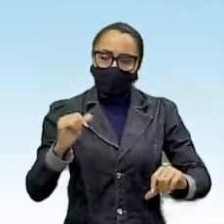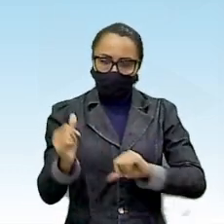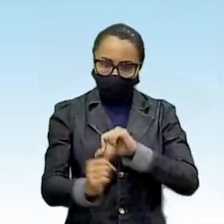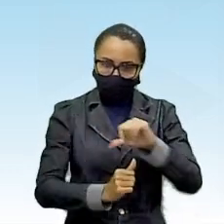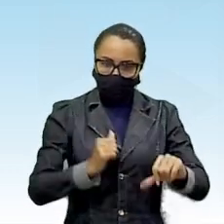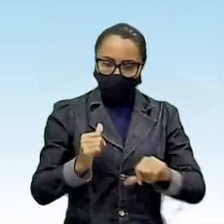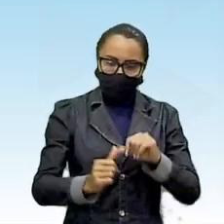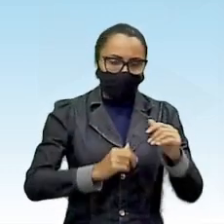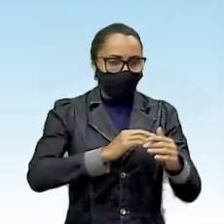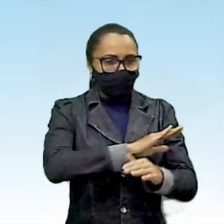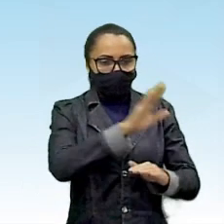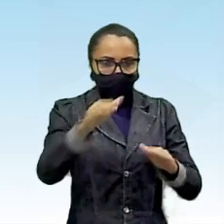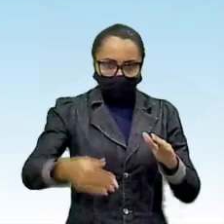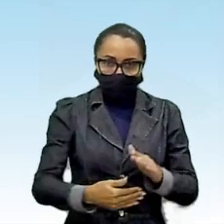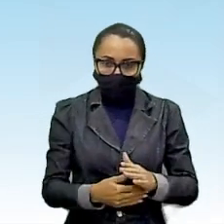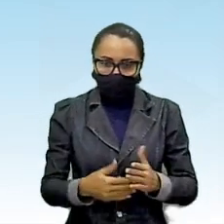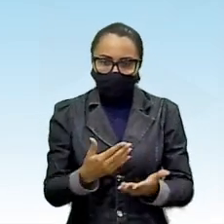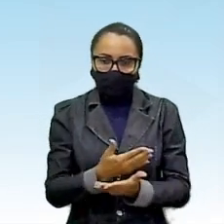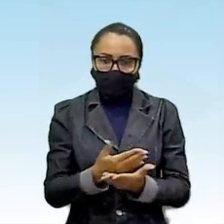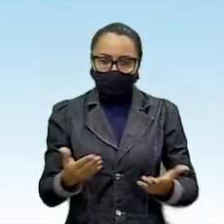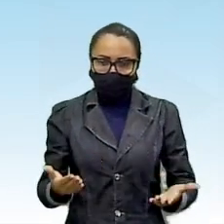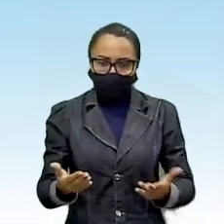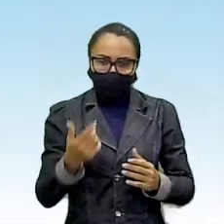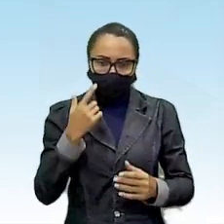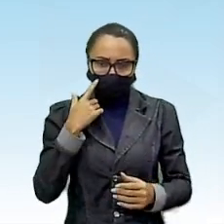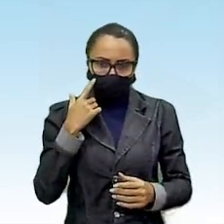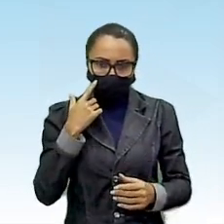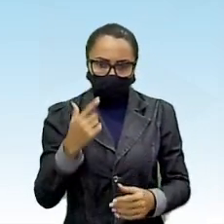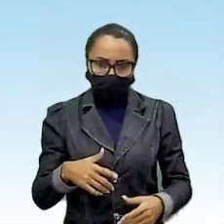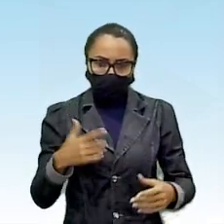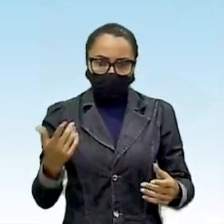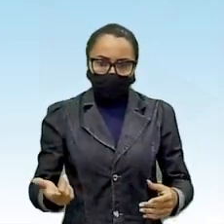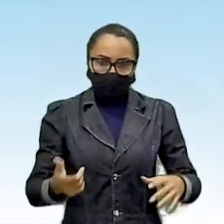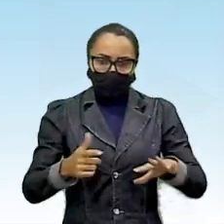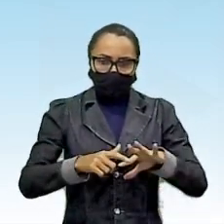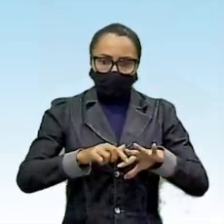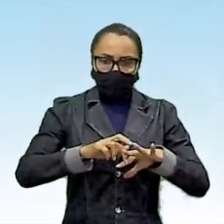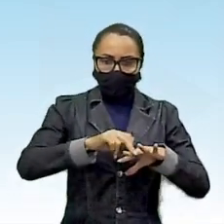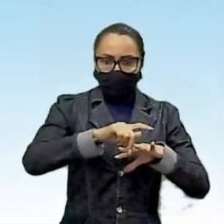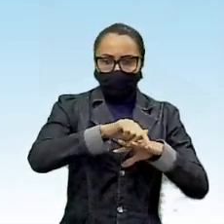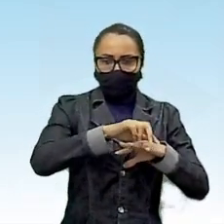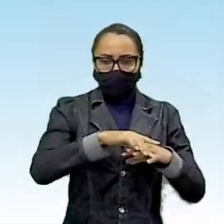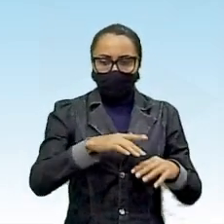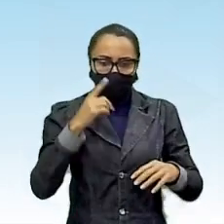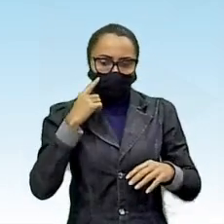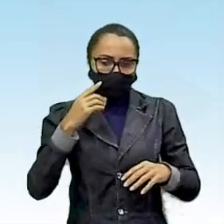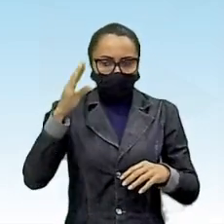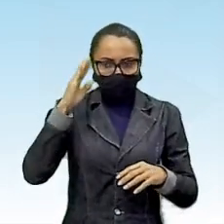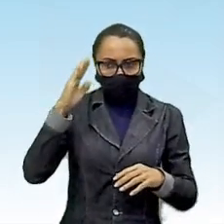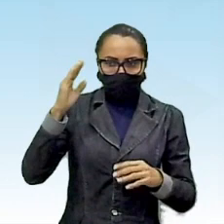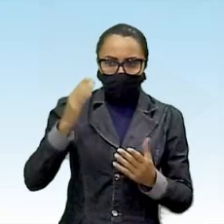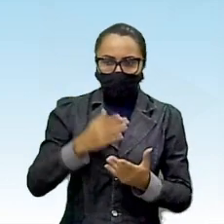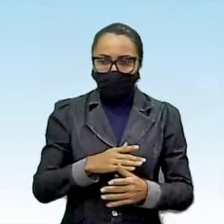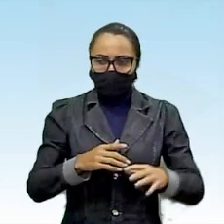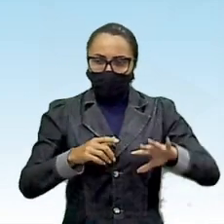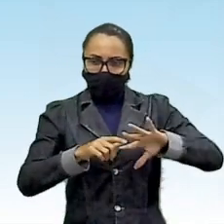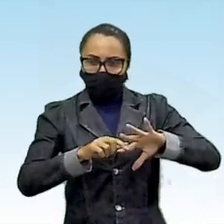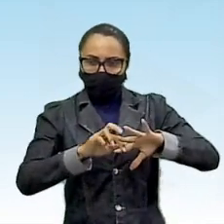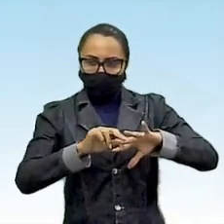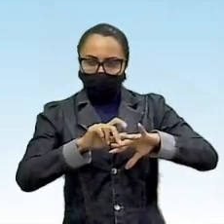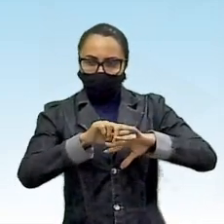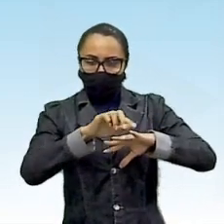né, total. A gente chamava muito de escada marinheiro, mas hoje o termo correto é escada fixa